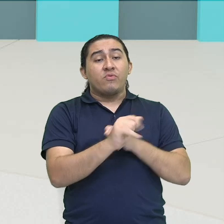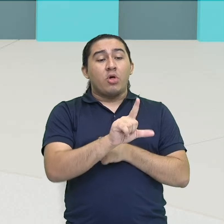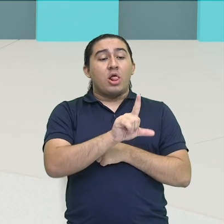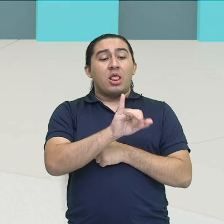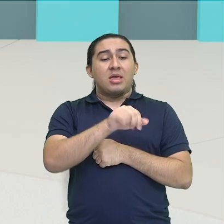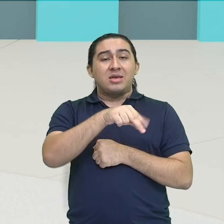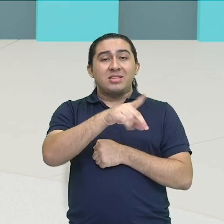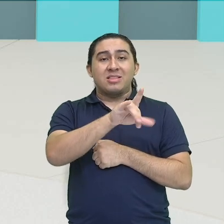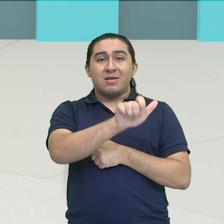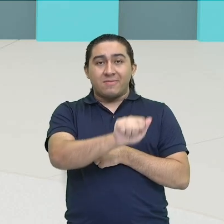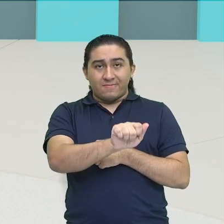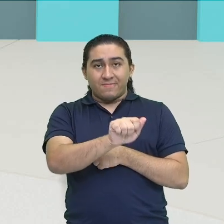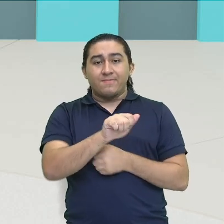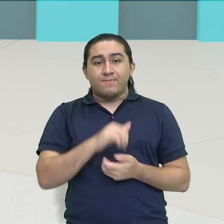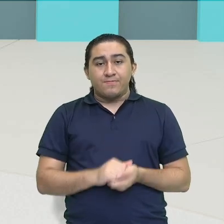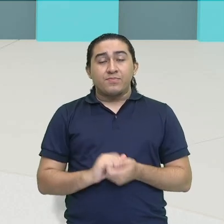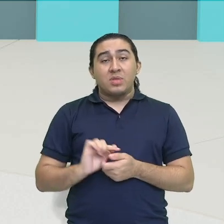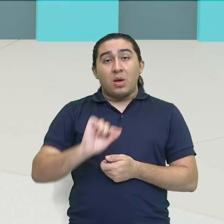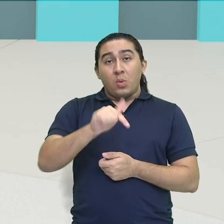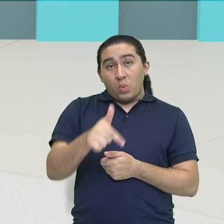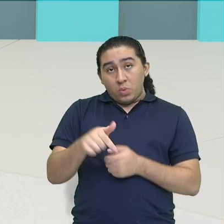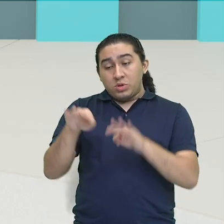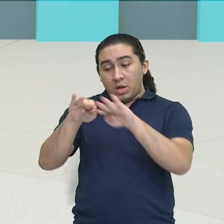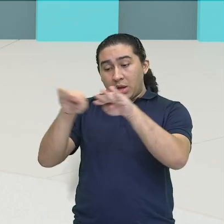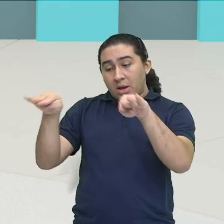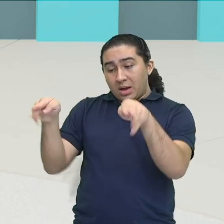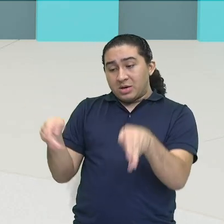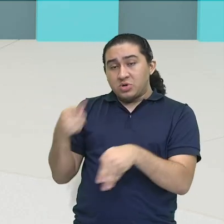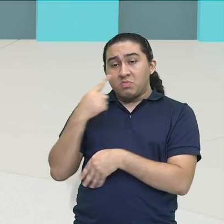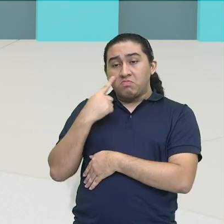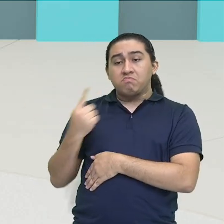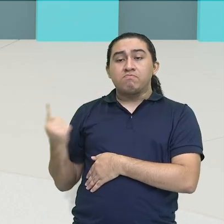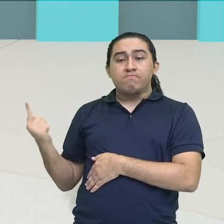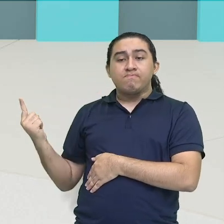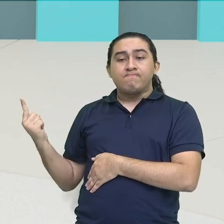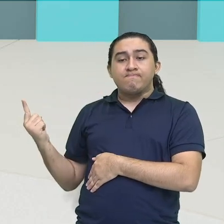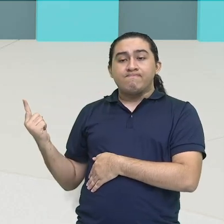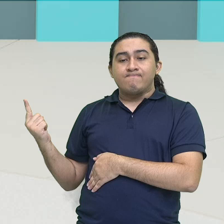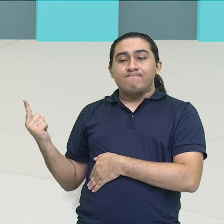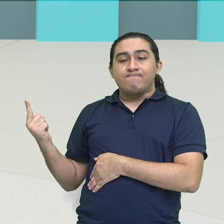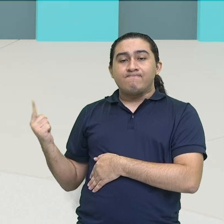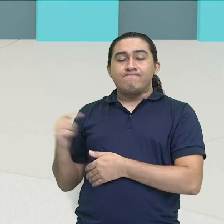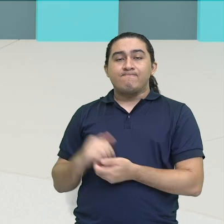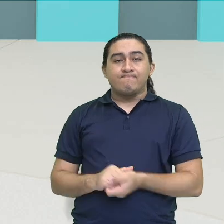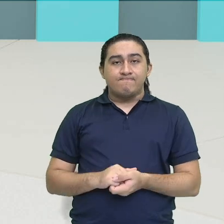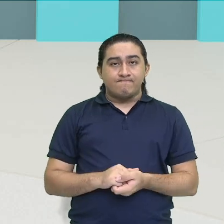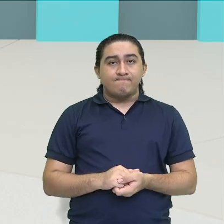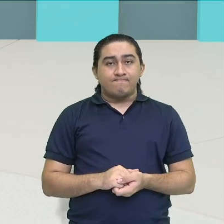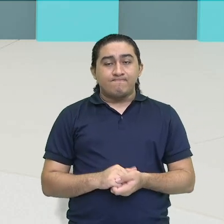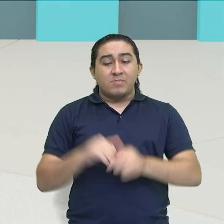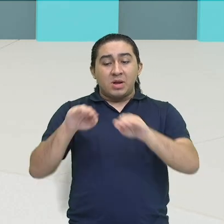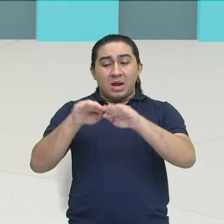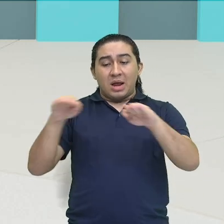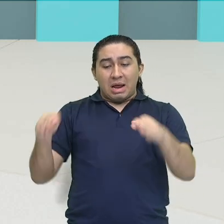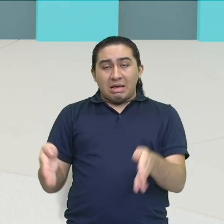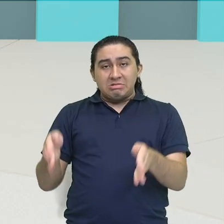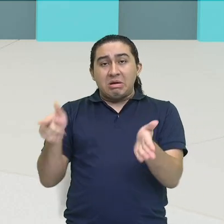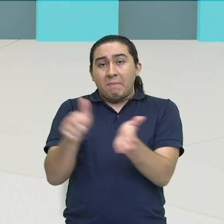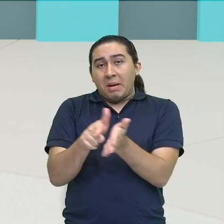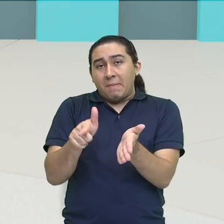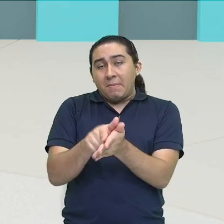linda. Aí, veja, na segunda caixa, a caixa é de papelão. Então,